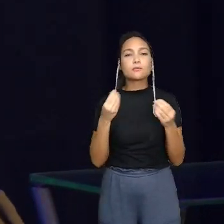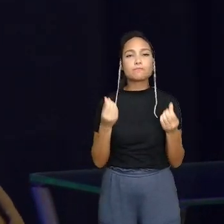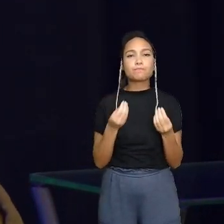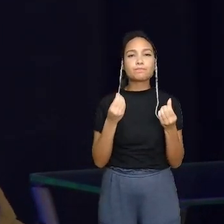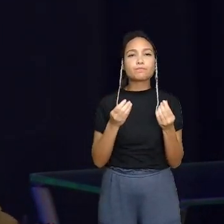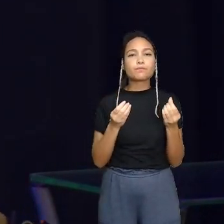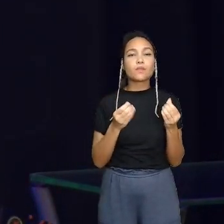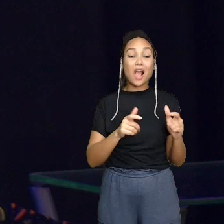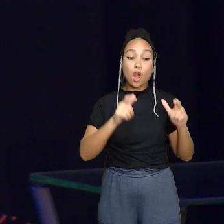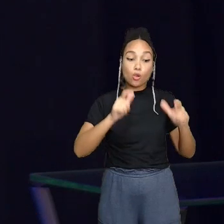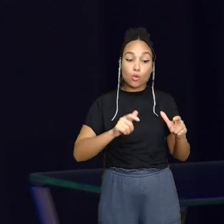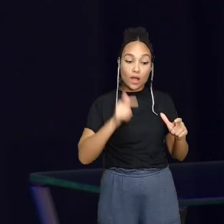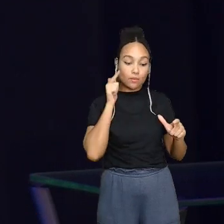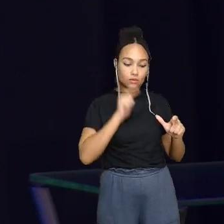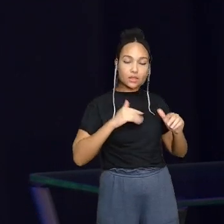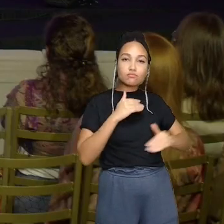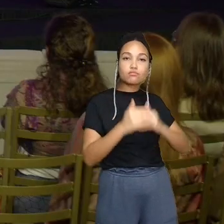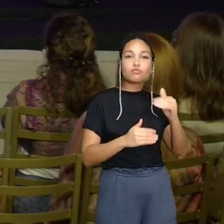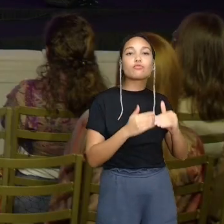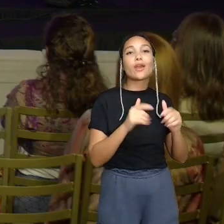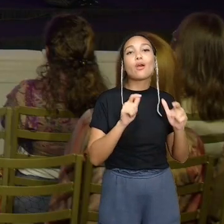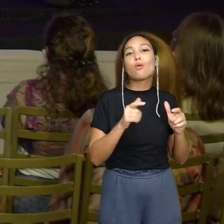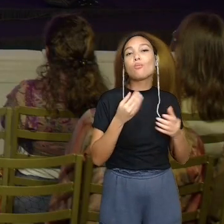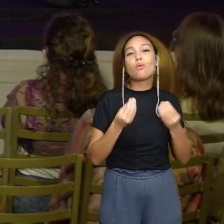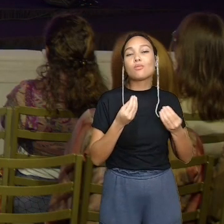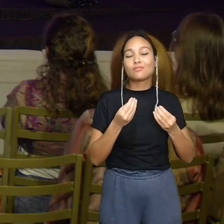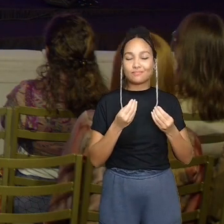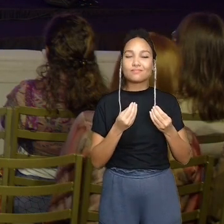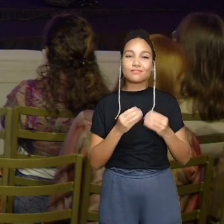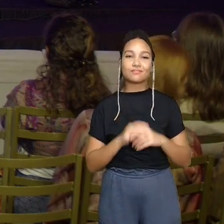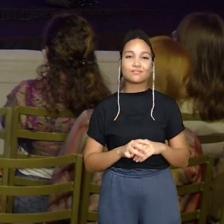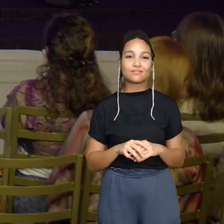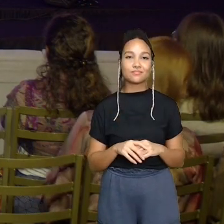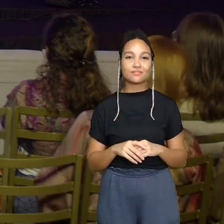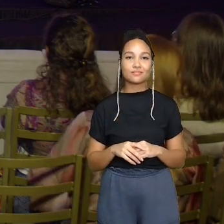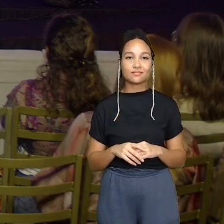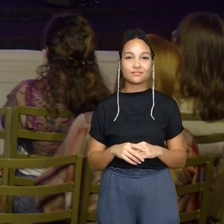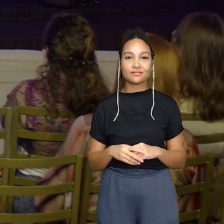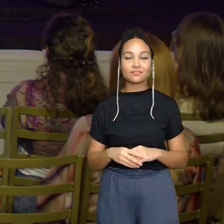espaço para crescer, né? Mais ou menos sobre isso.